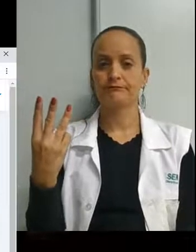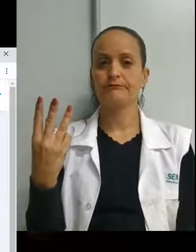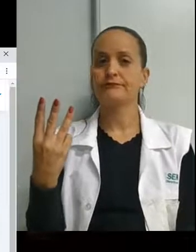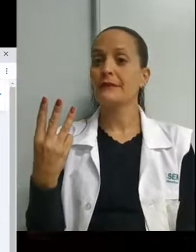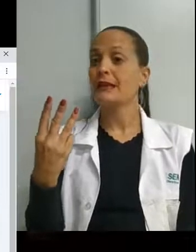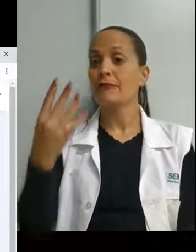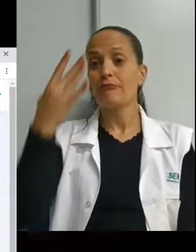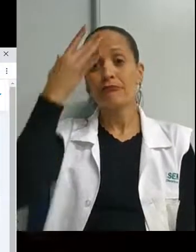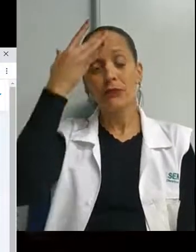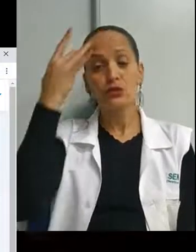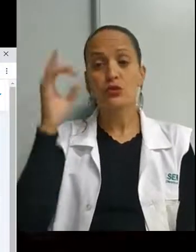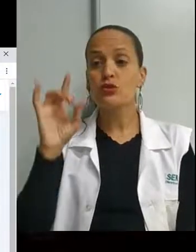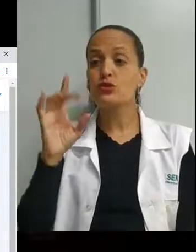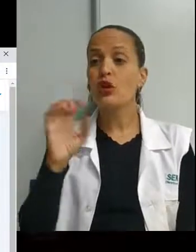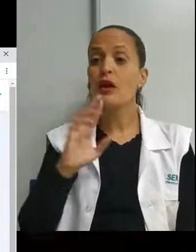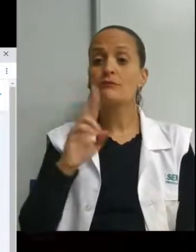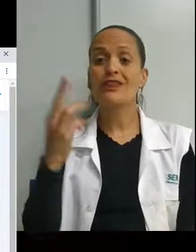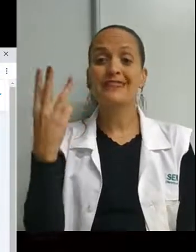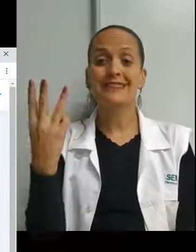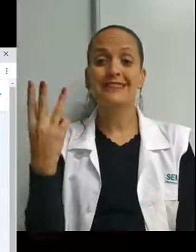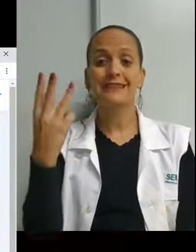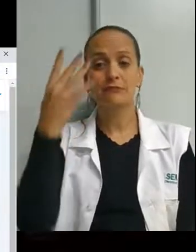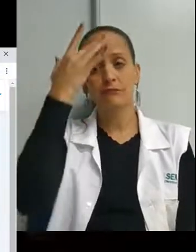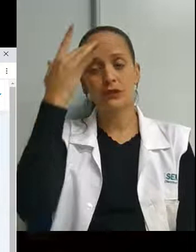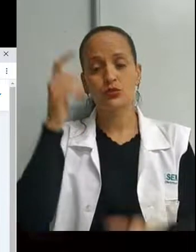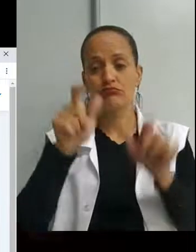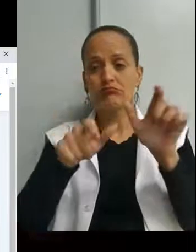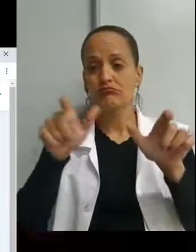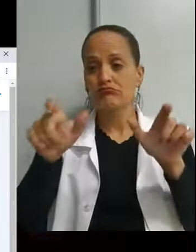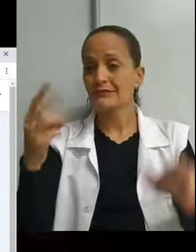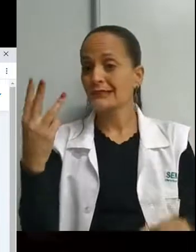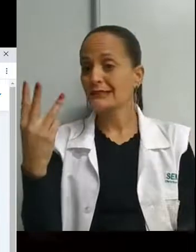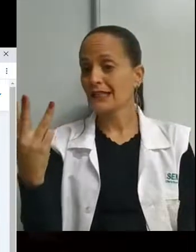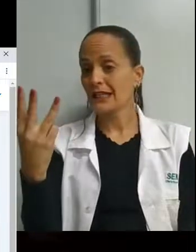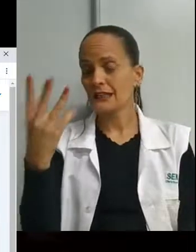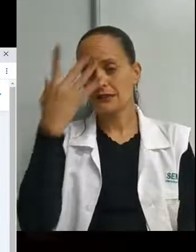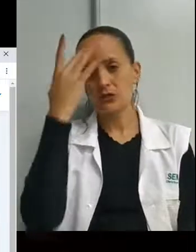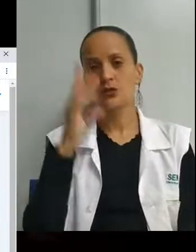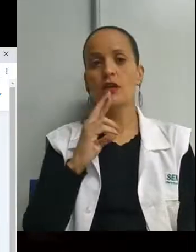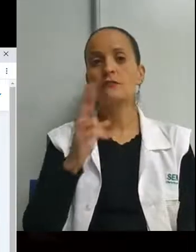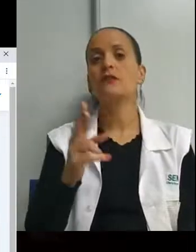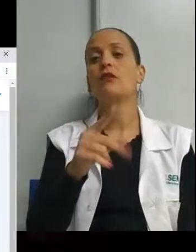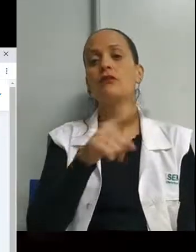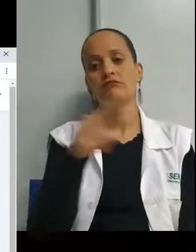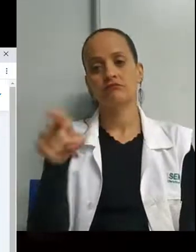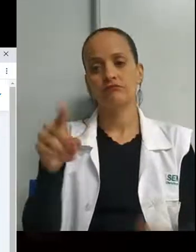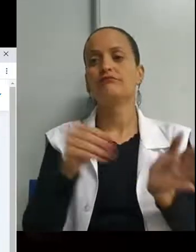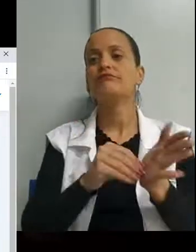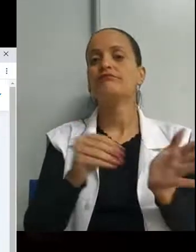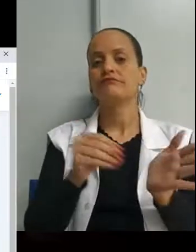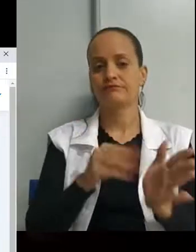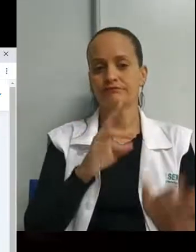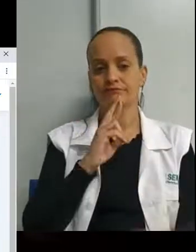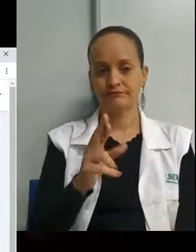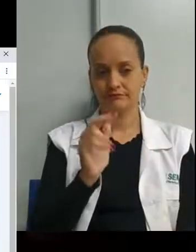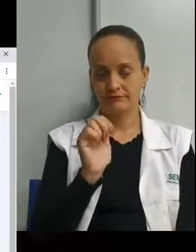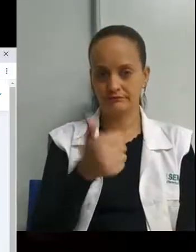enviaram, né? Então, por isso a necessidade, talvez, da gente ter que fazer algumas revisões e de estar fazendo essa web aqui mais detalhada, tudo